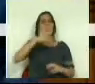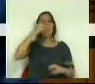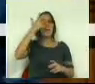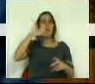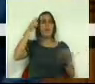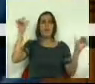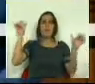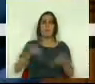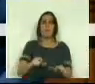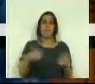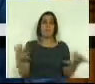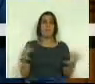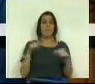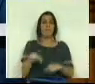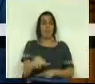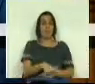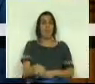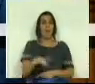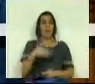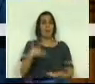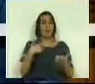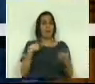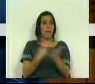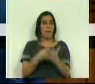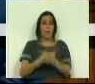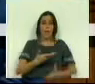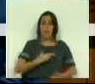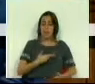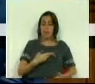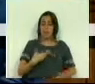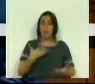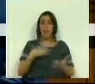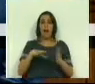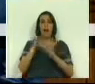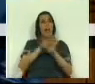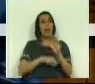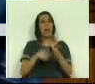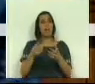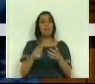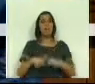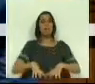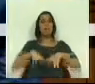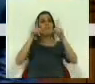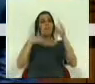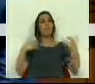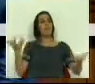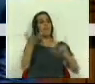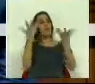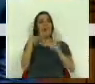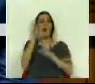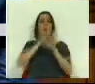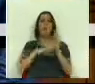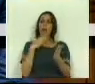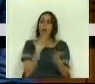para dia. Ora, face a este quadro, se queremos pagar a dívida, se queremos criar as condições para o crescimento e se queremos criar as